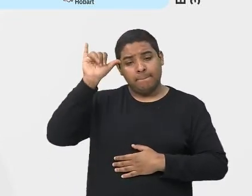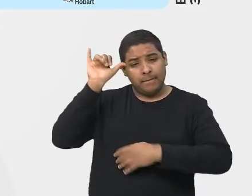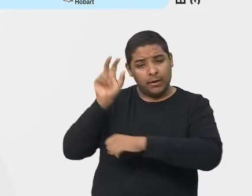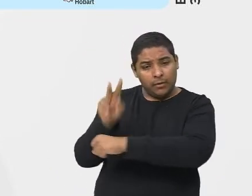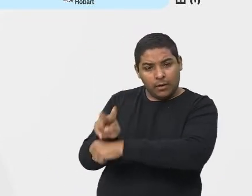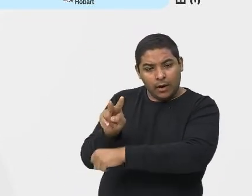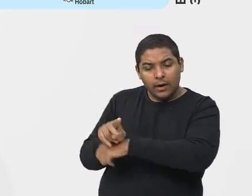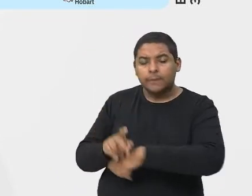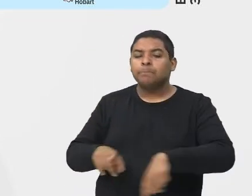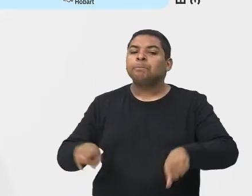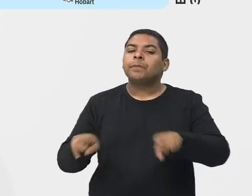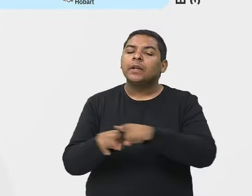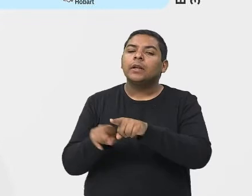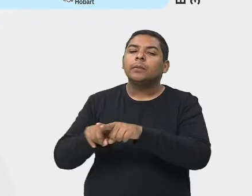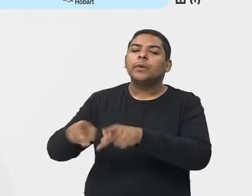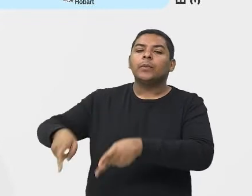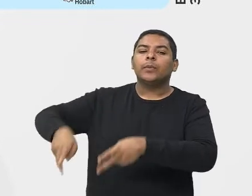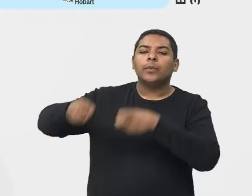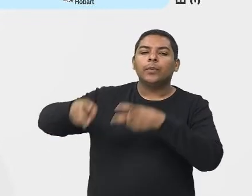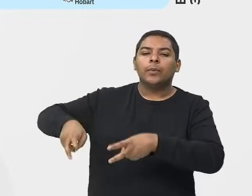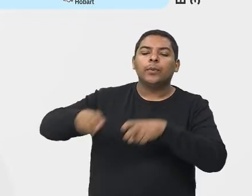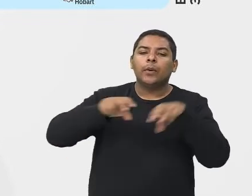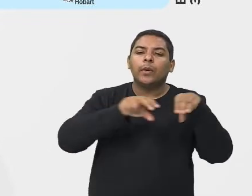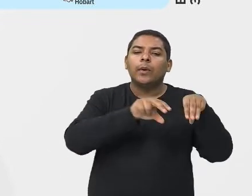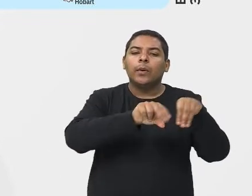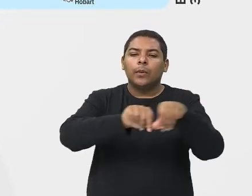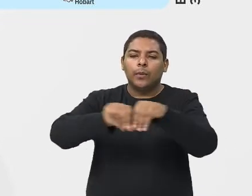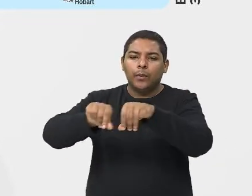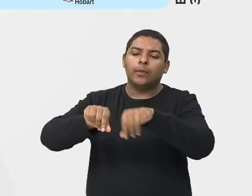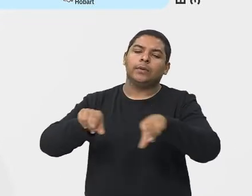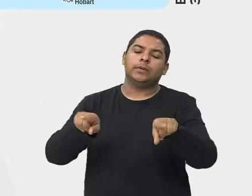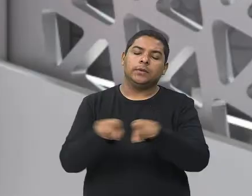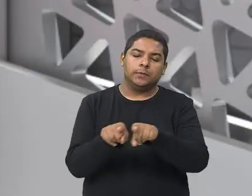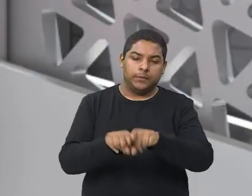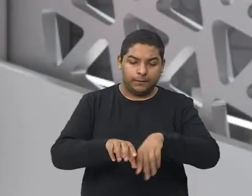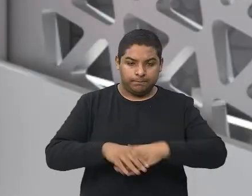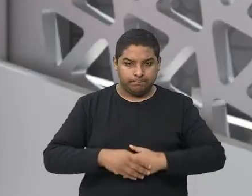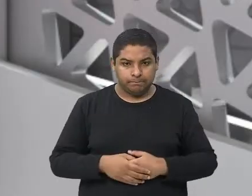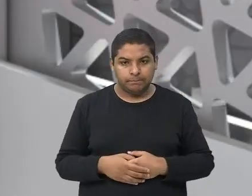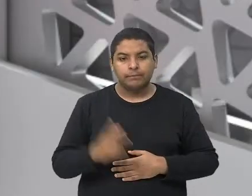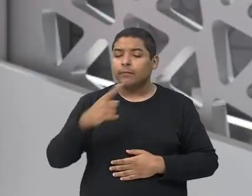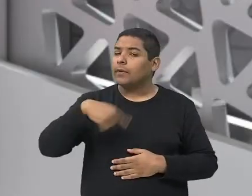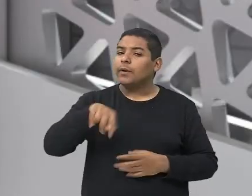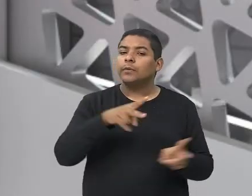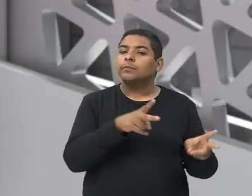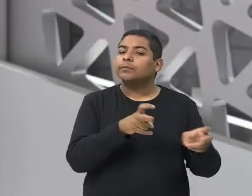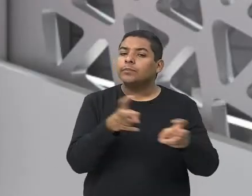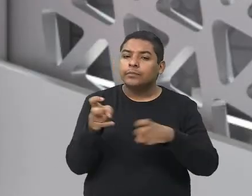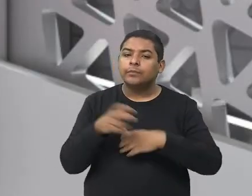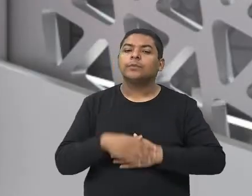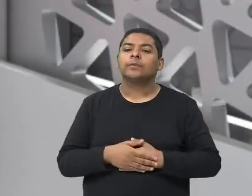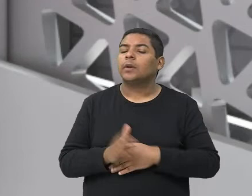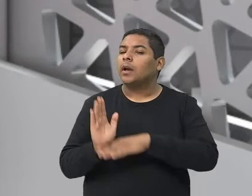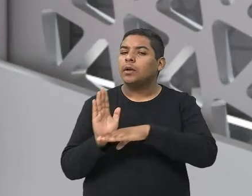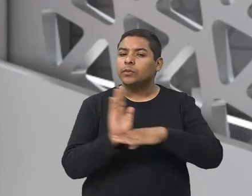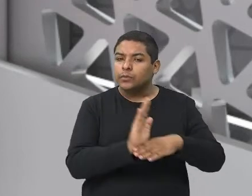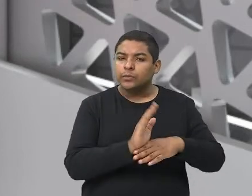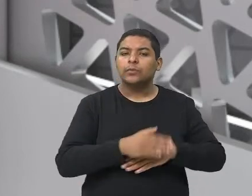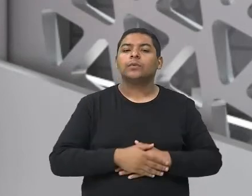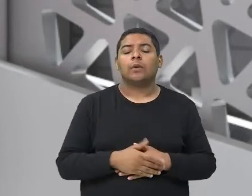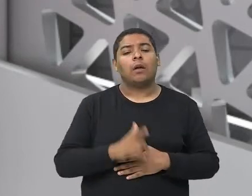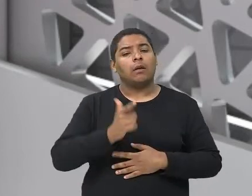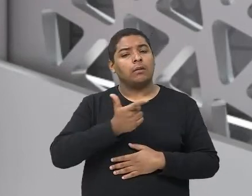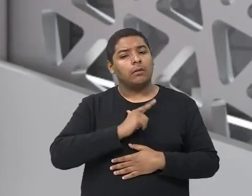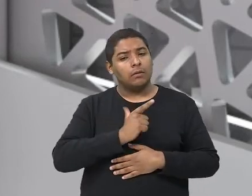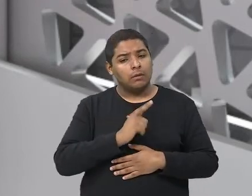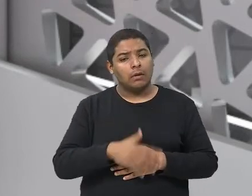da extração mineral, ok, gente? Então, aí a gente observa, né, essa ajuda que, na verdade, acaba tendo,